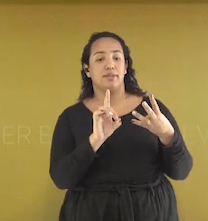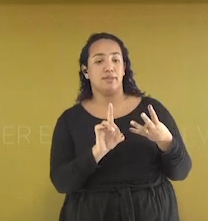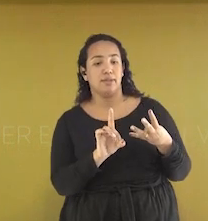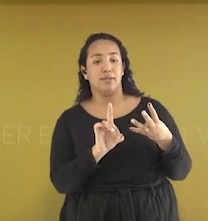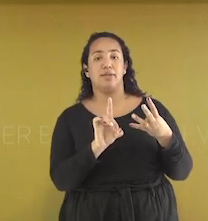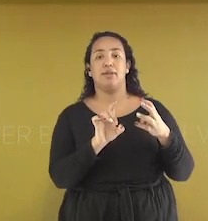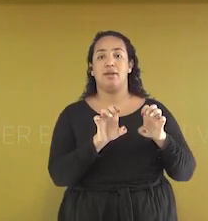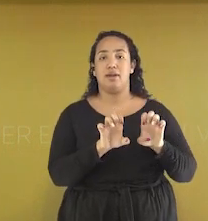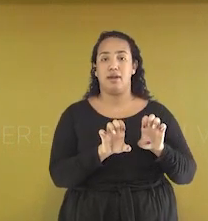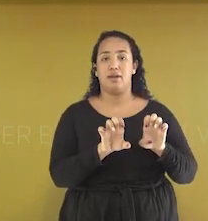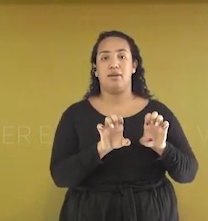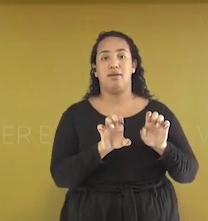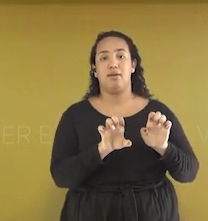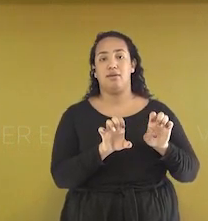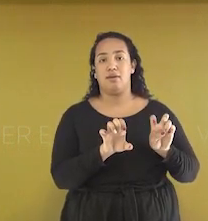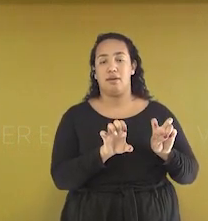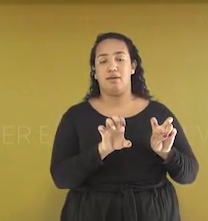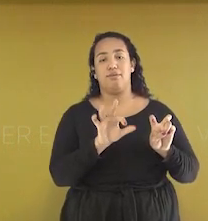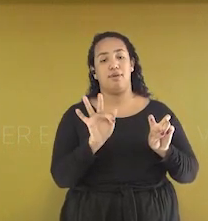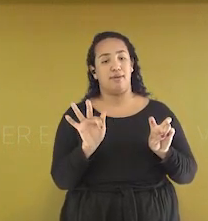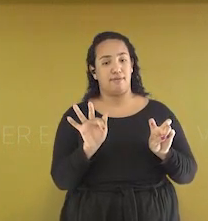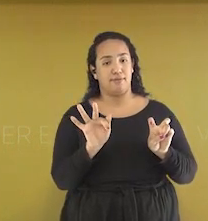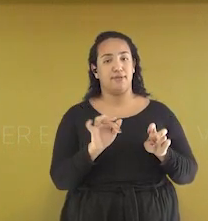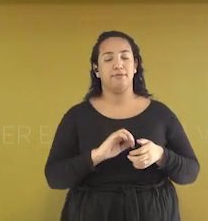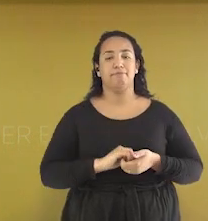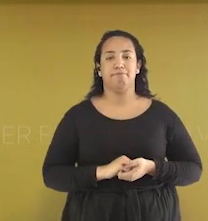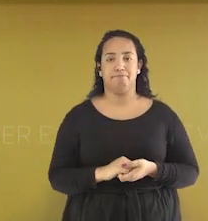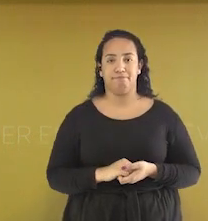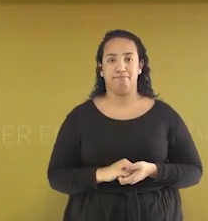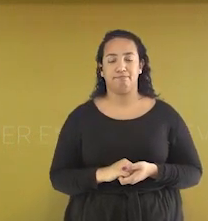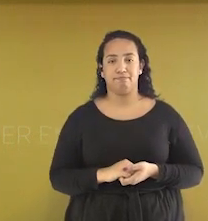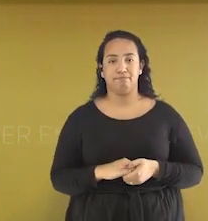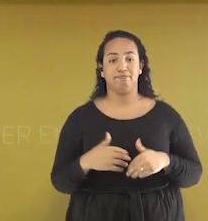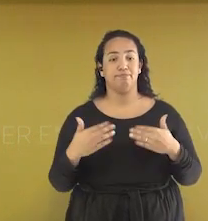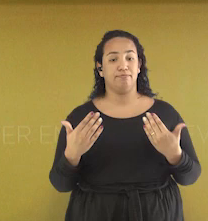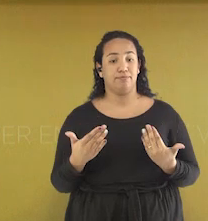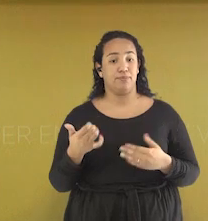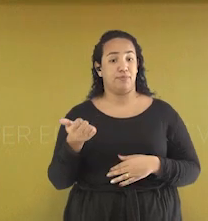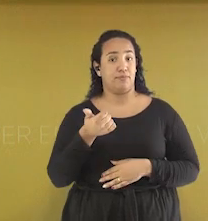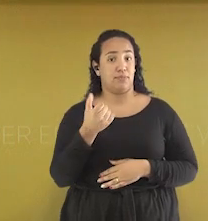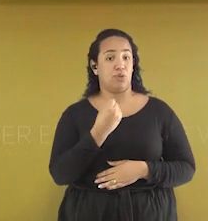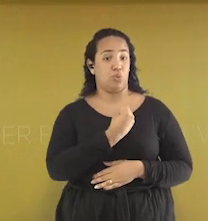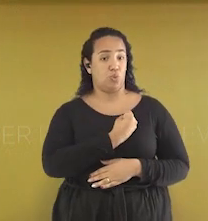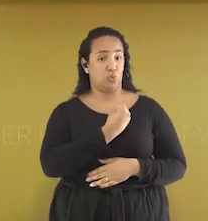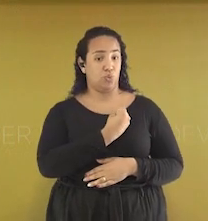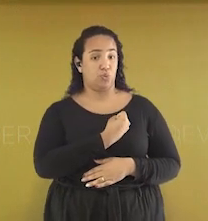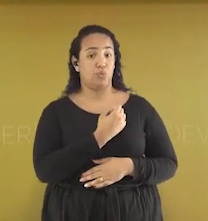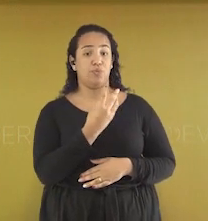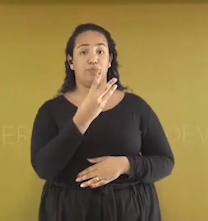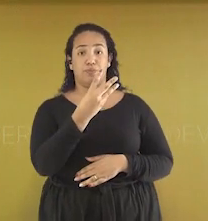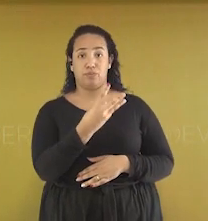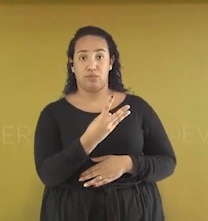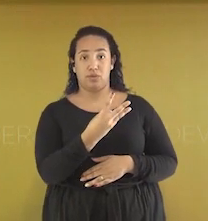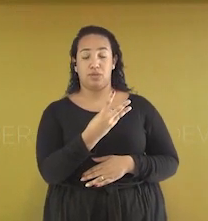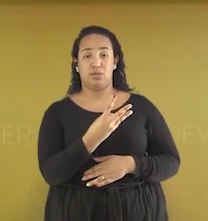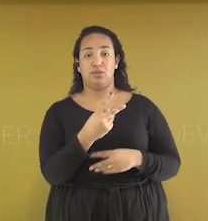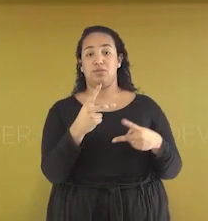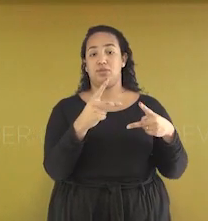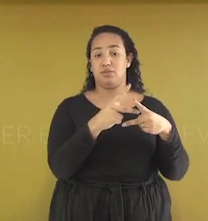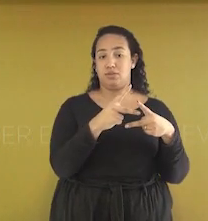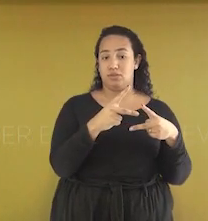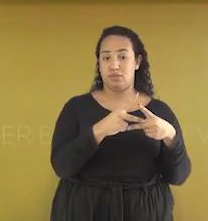B, C, D, E ou F. Legal? Vamos lá então? O primeiro número é